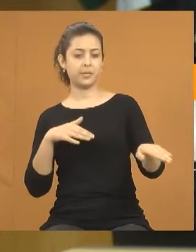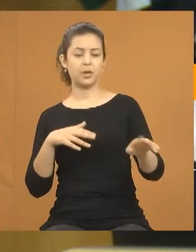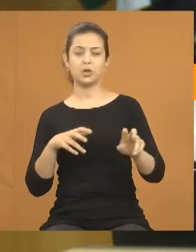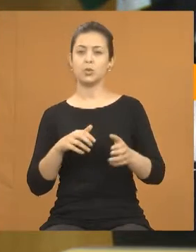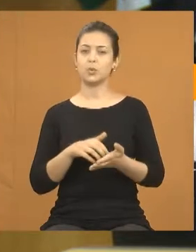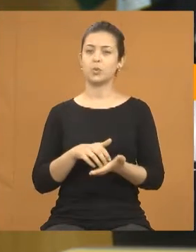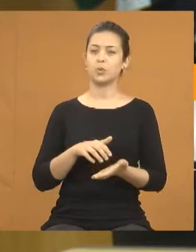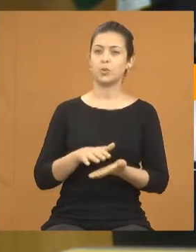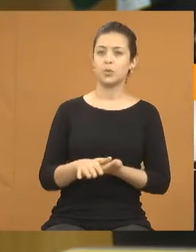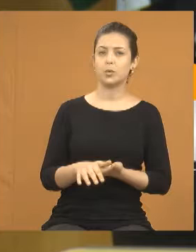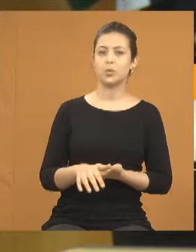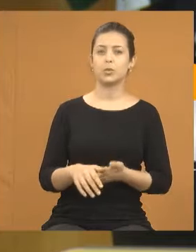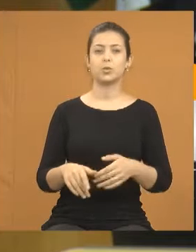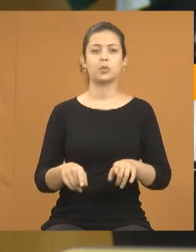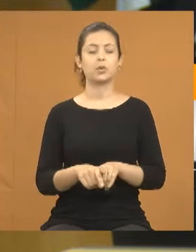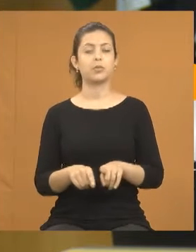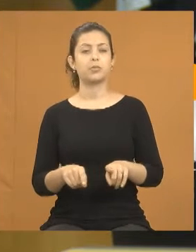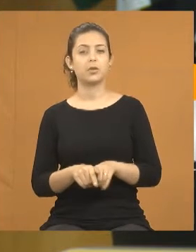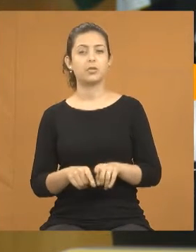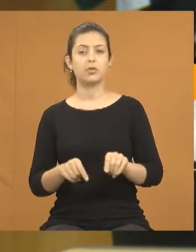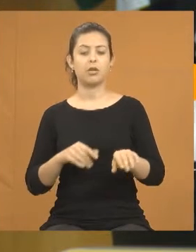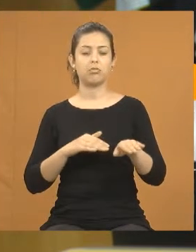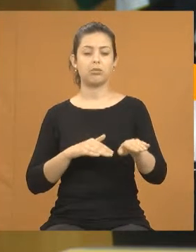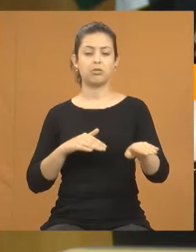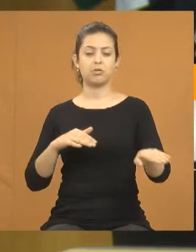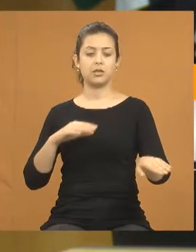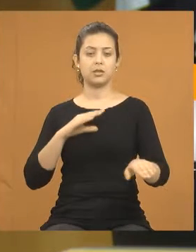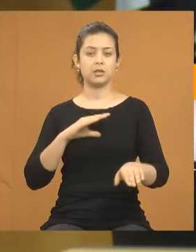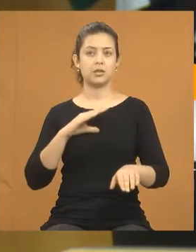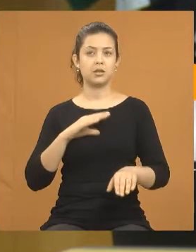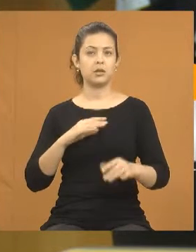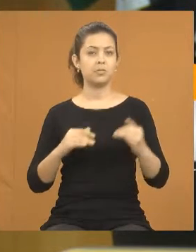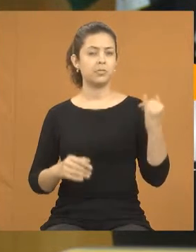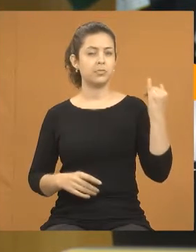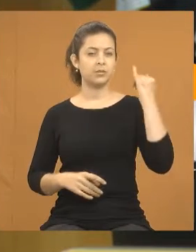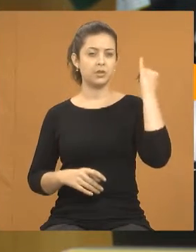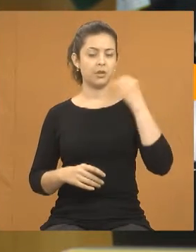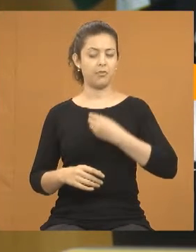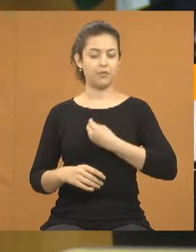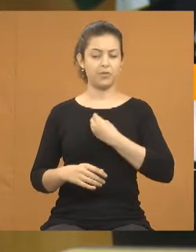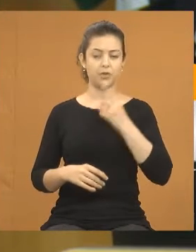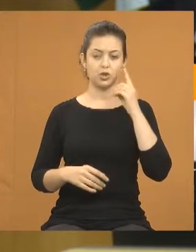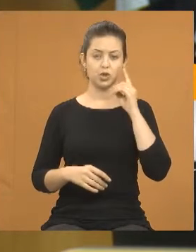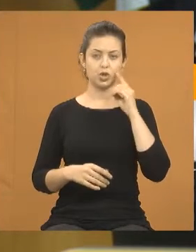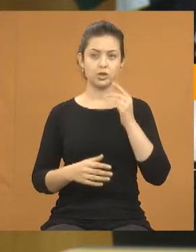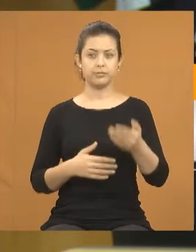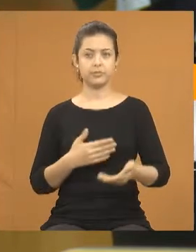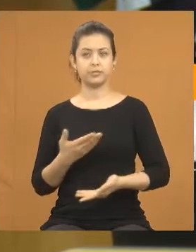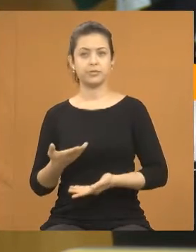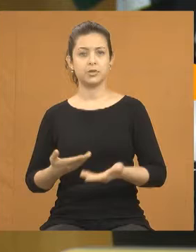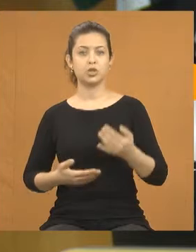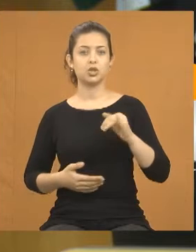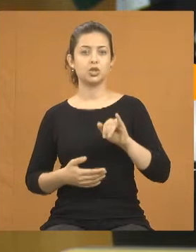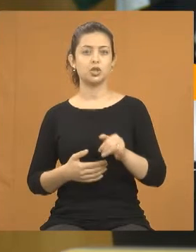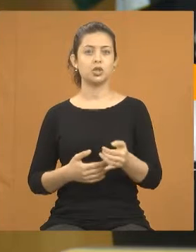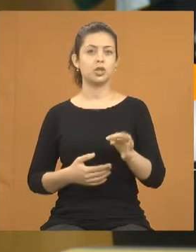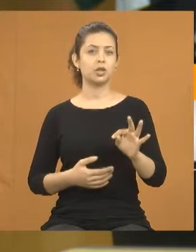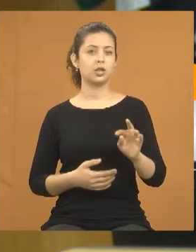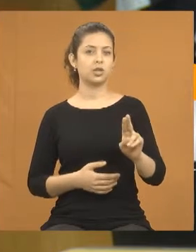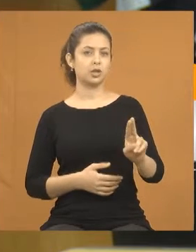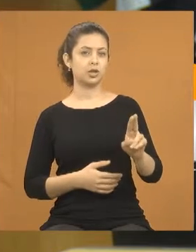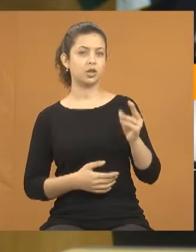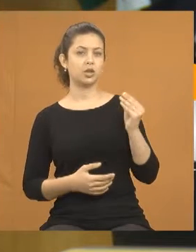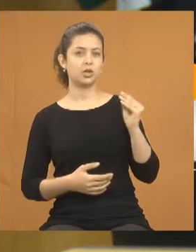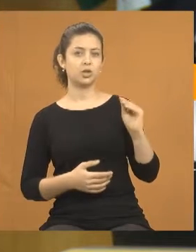à multa, em relação ao trânsito nessa cidade, que é importante porque vive no dia a dia. A JTU teve a cara de pau